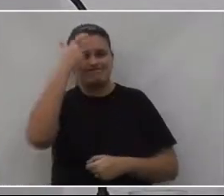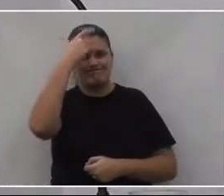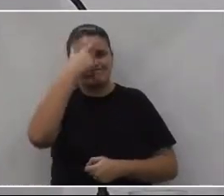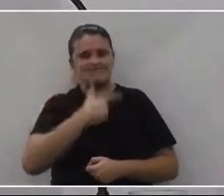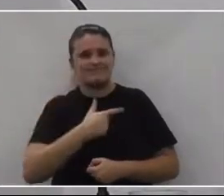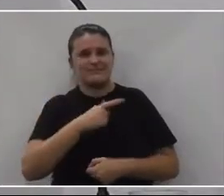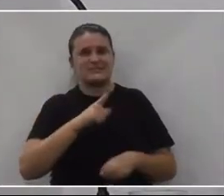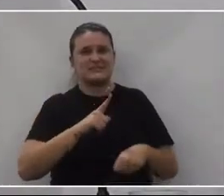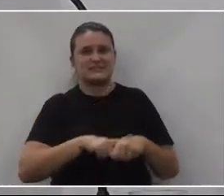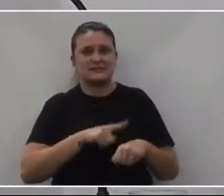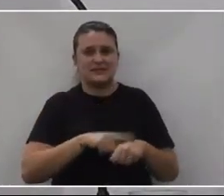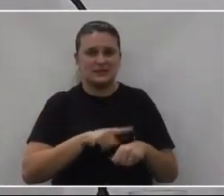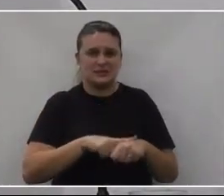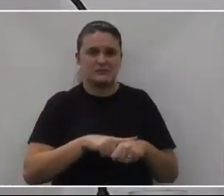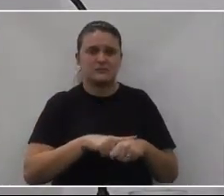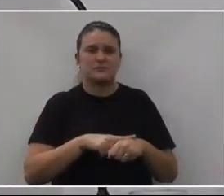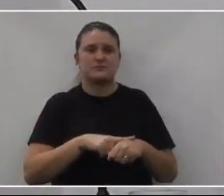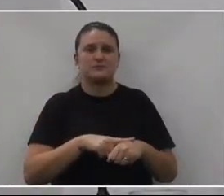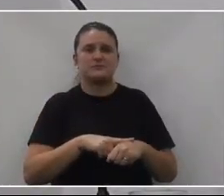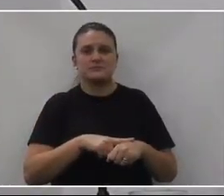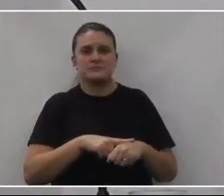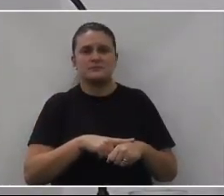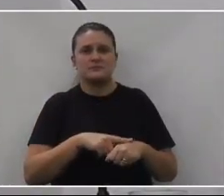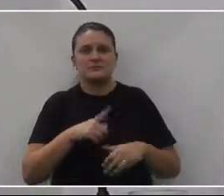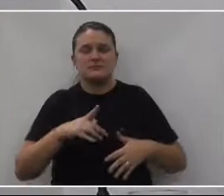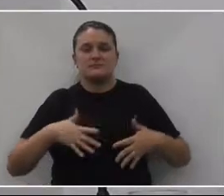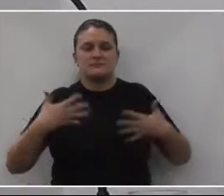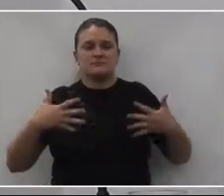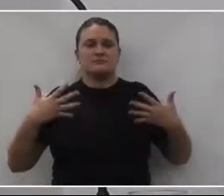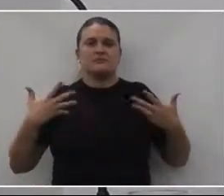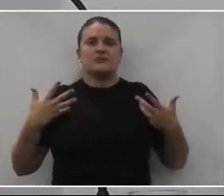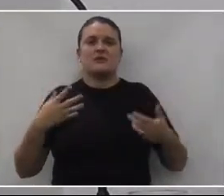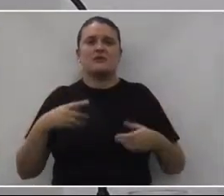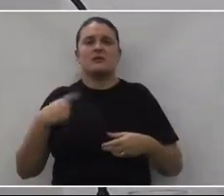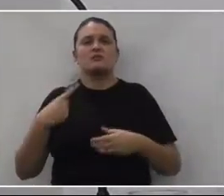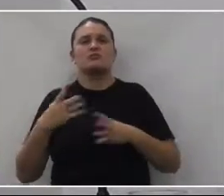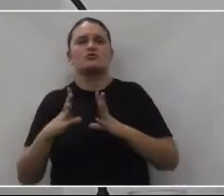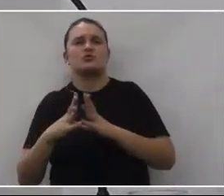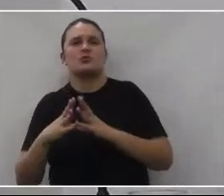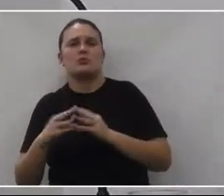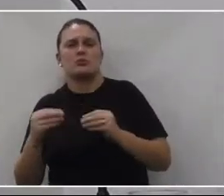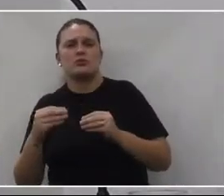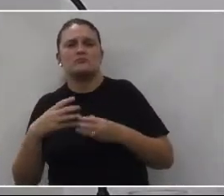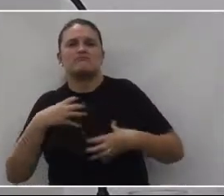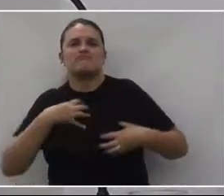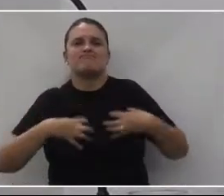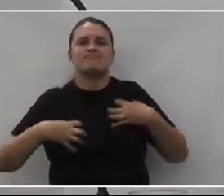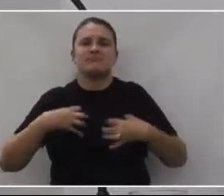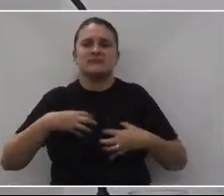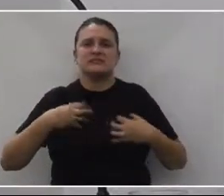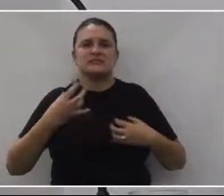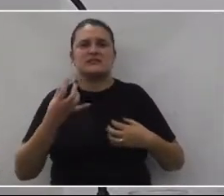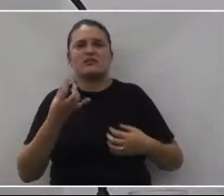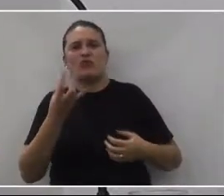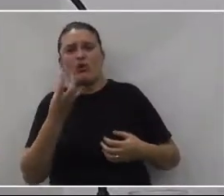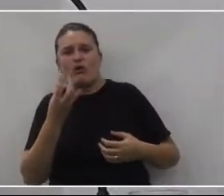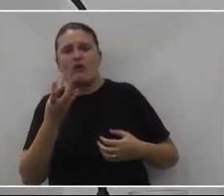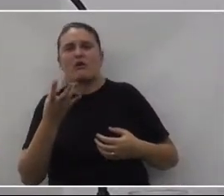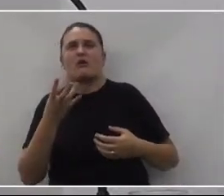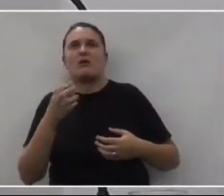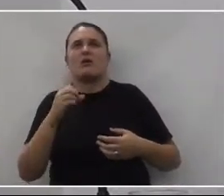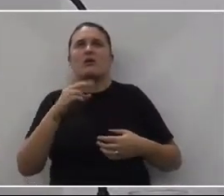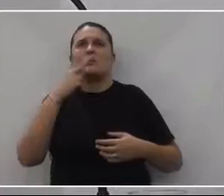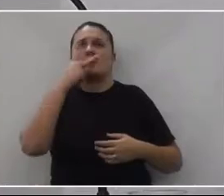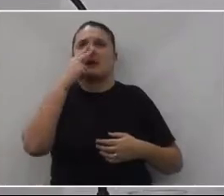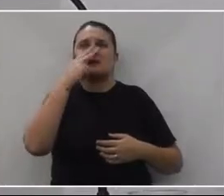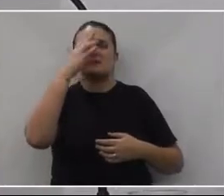nos momentos que ele dispõe, da euforia e quando passa do desespero, da depressão,